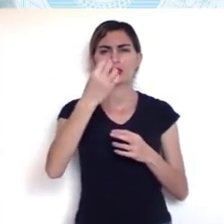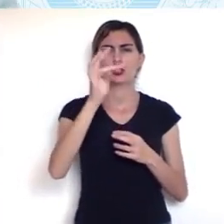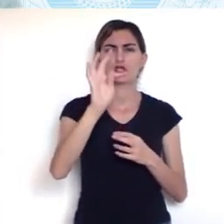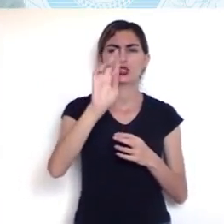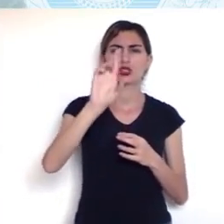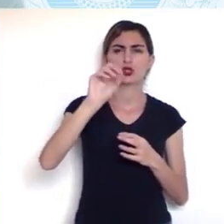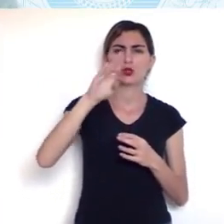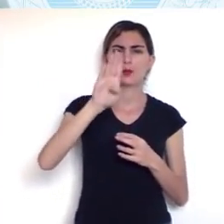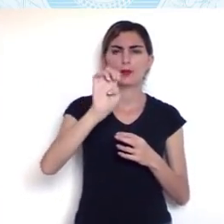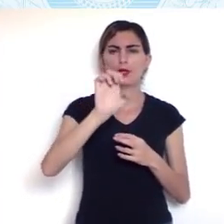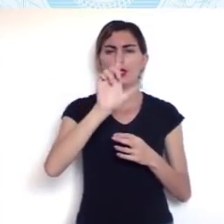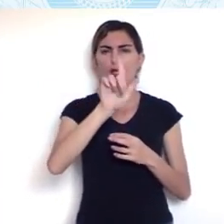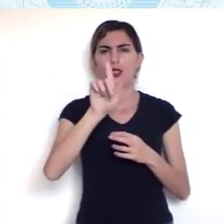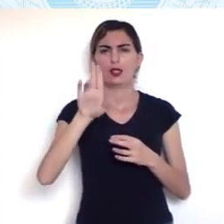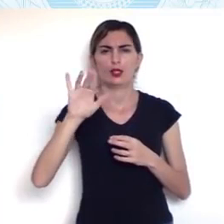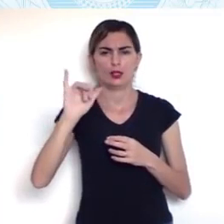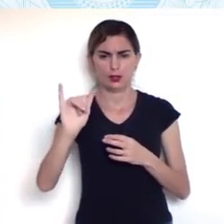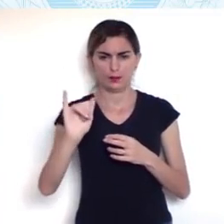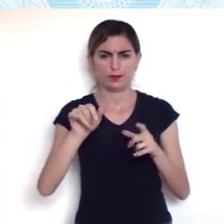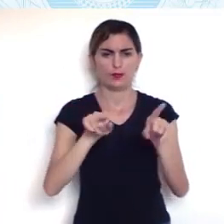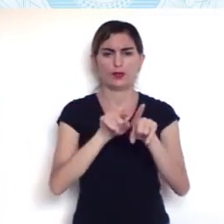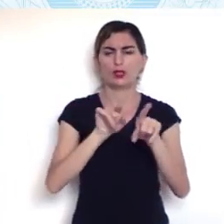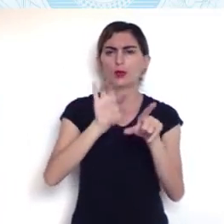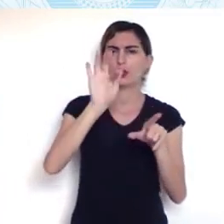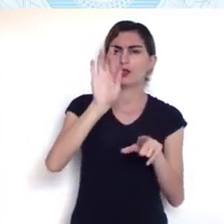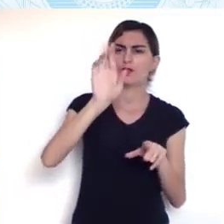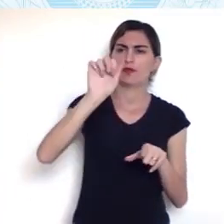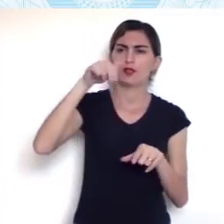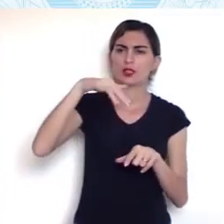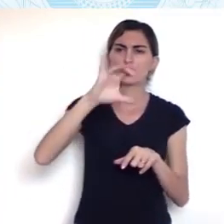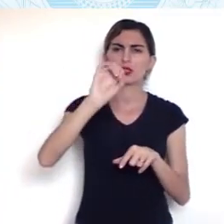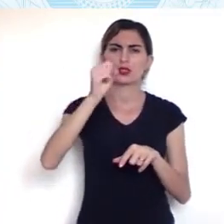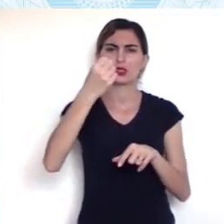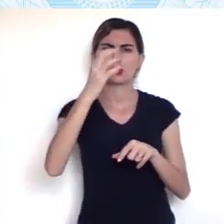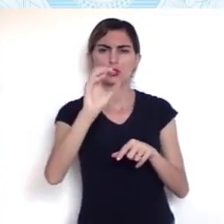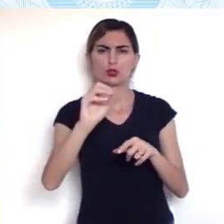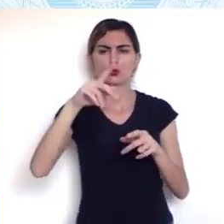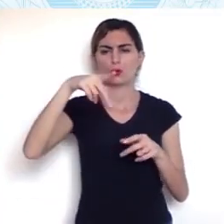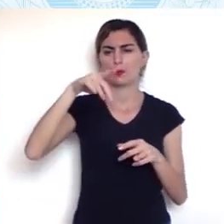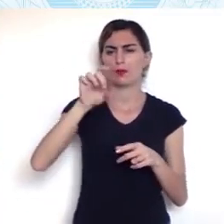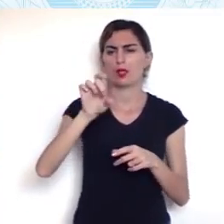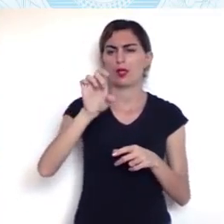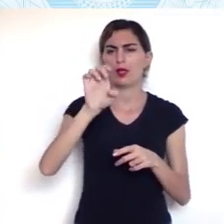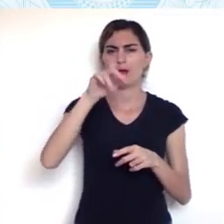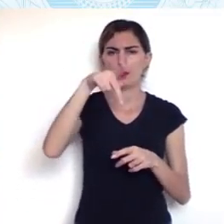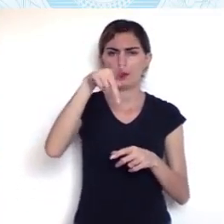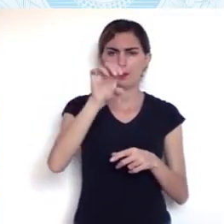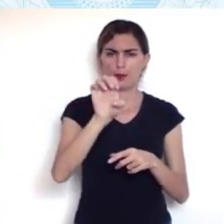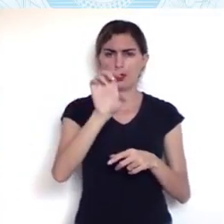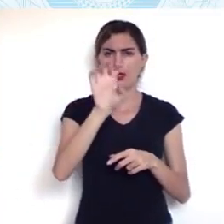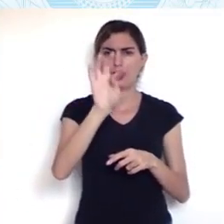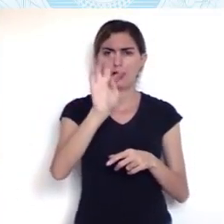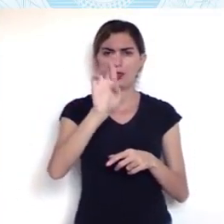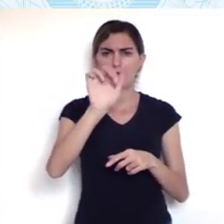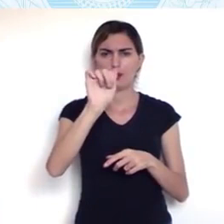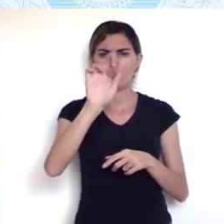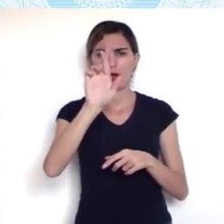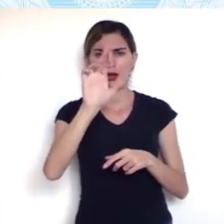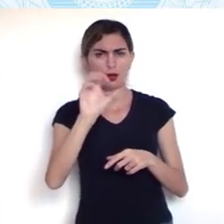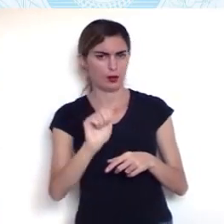Comédia. E Francisco Petrarca, com as obras de